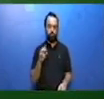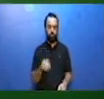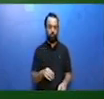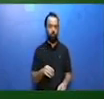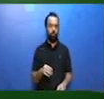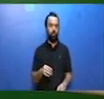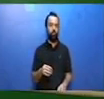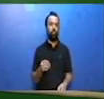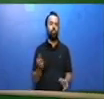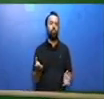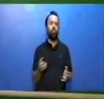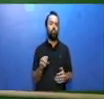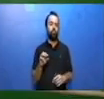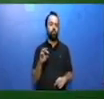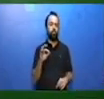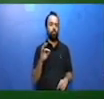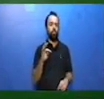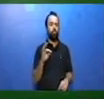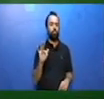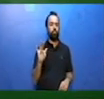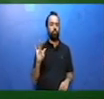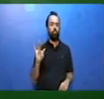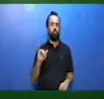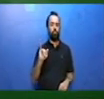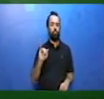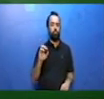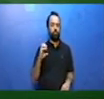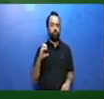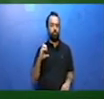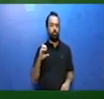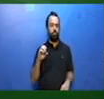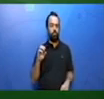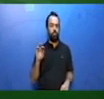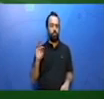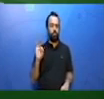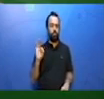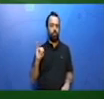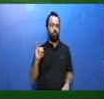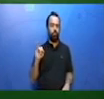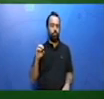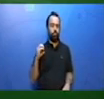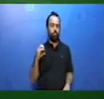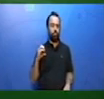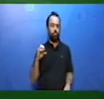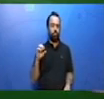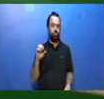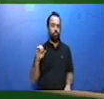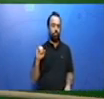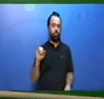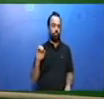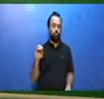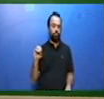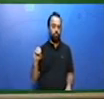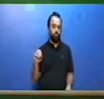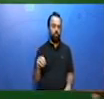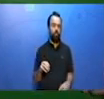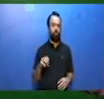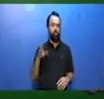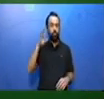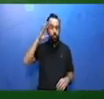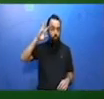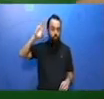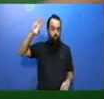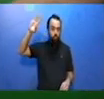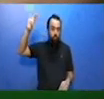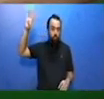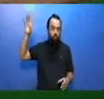que significa fictício, professora? Tá aqui, ó. É inventado, é imaginário, é um texto imaginário. Vamos